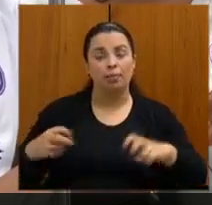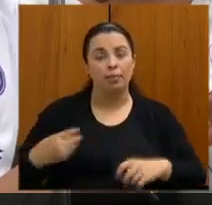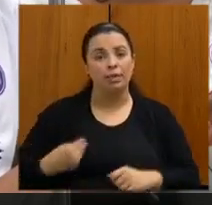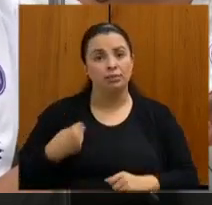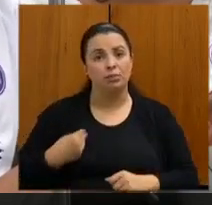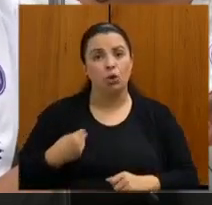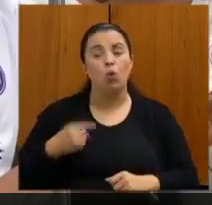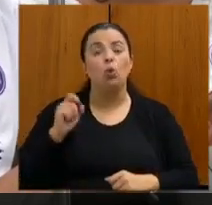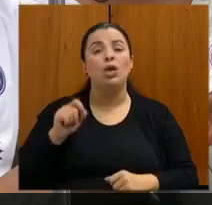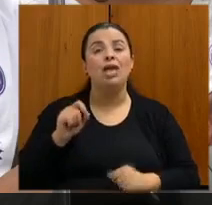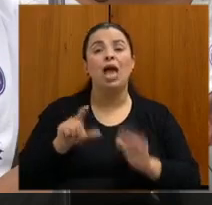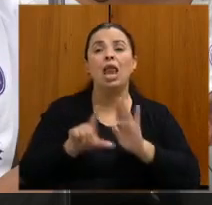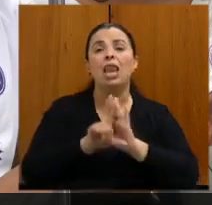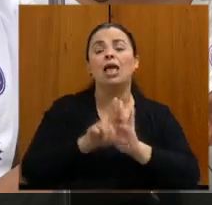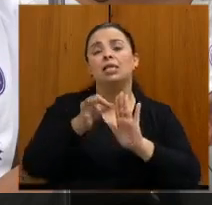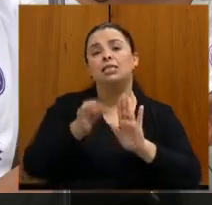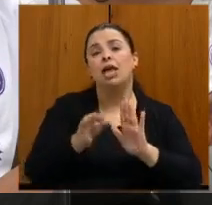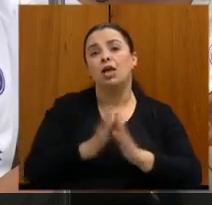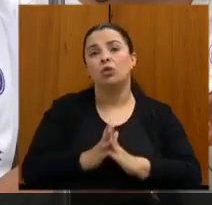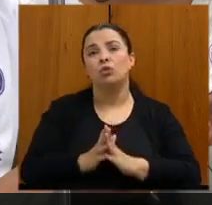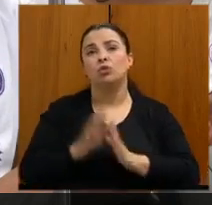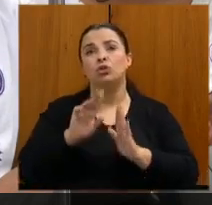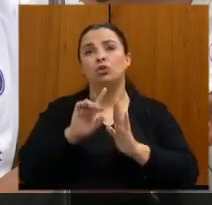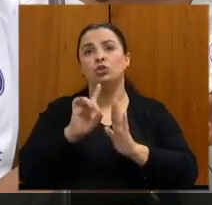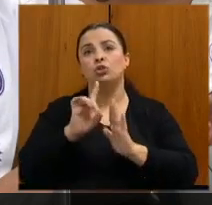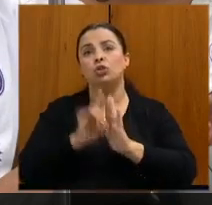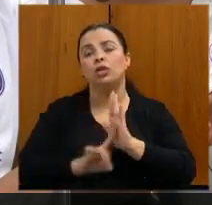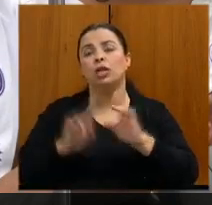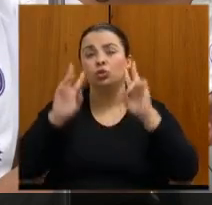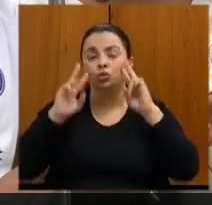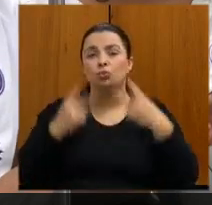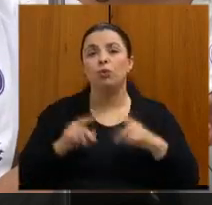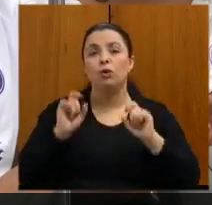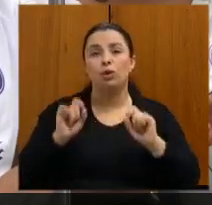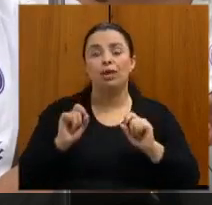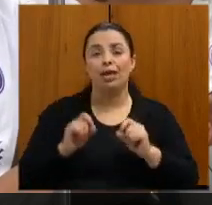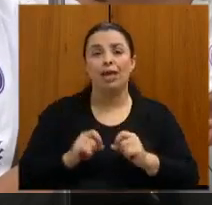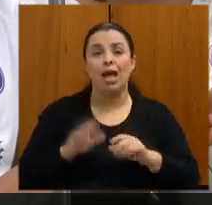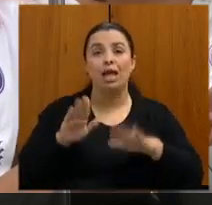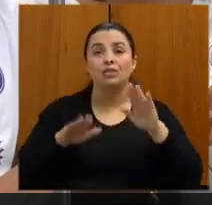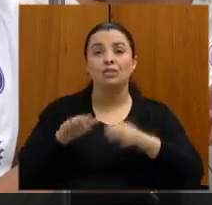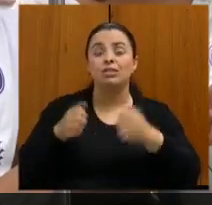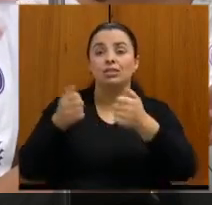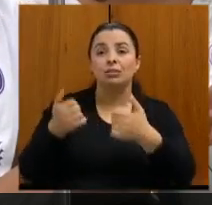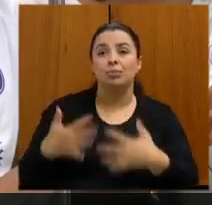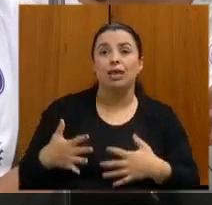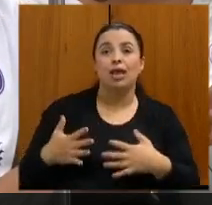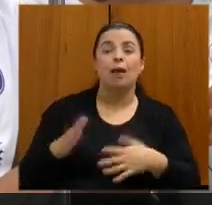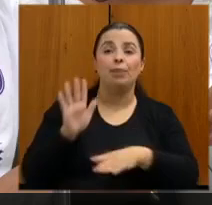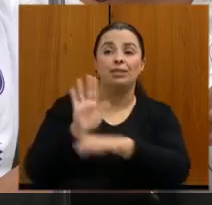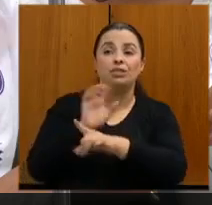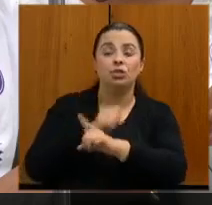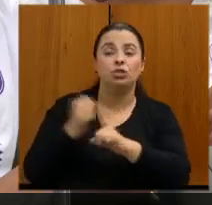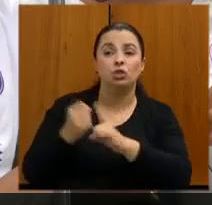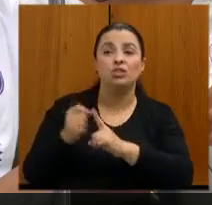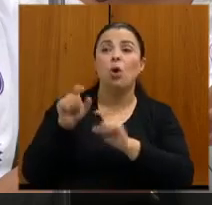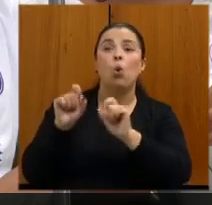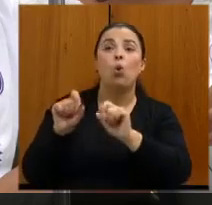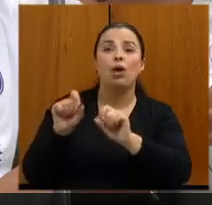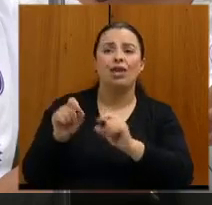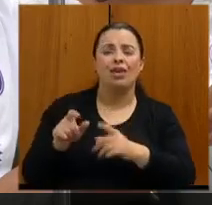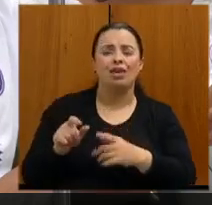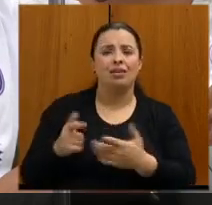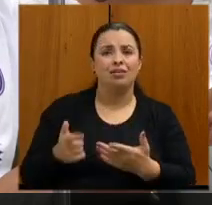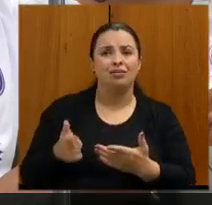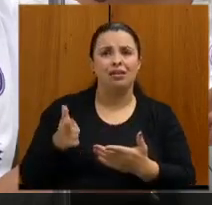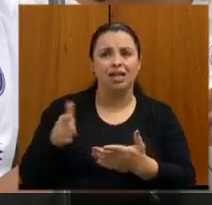Direitos Humanos Às vezes a gente precisa até explicar para a própria Secretaria de assi o céu o que que é assistência social para